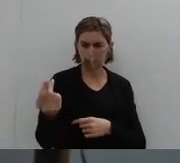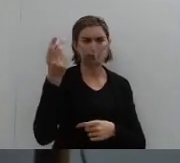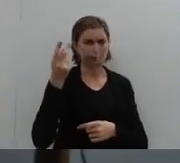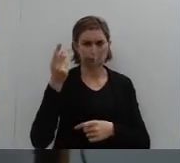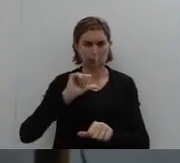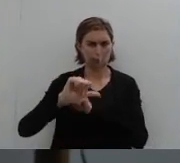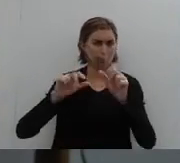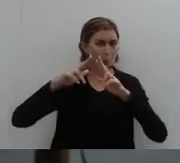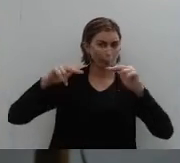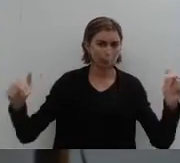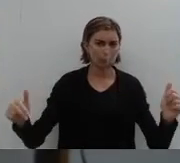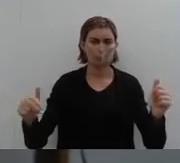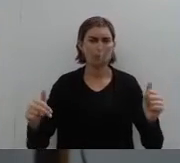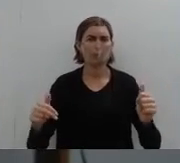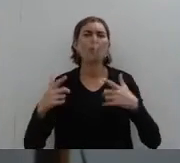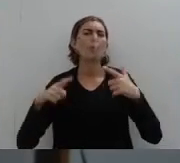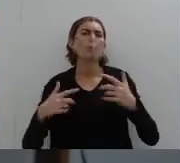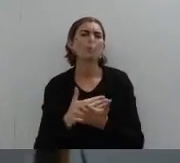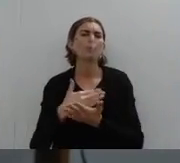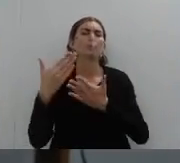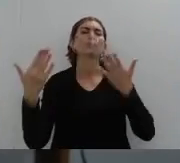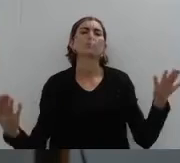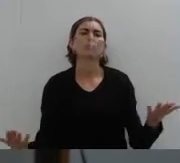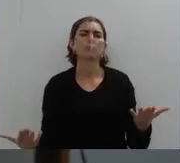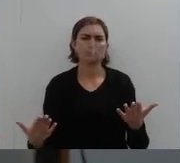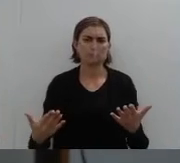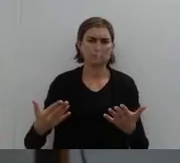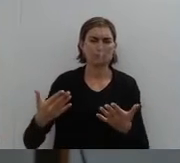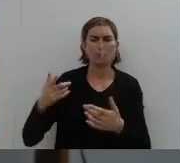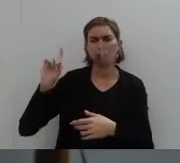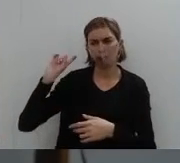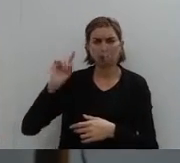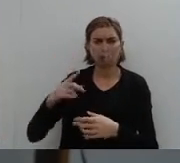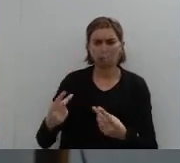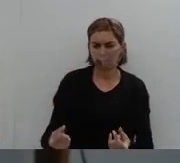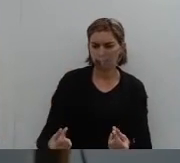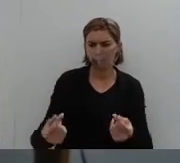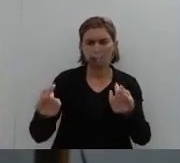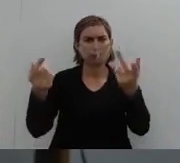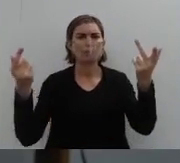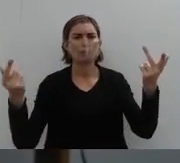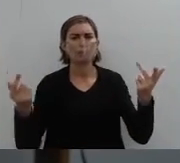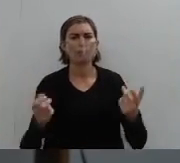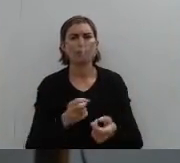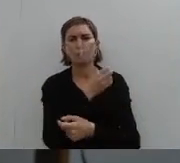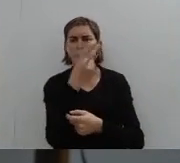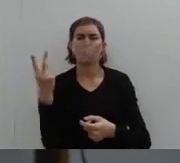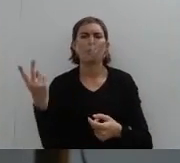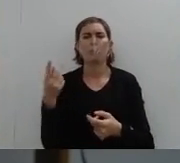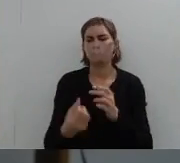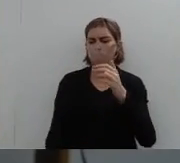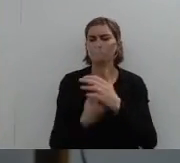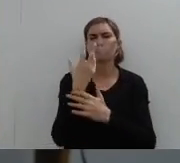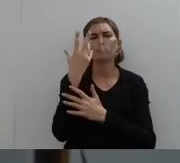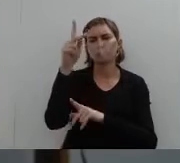nunca mudaram? De onde eles vêm? Será que eles vêm de uma fonte eterna e infinita? Ou será que eles são